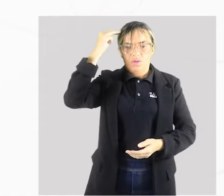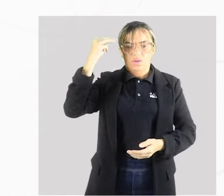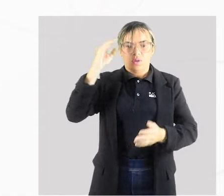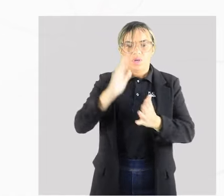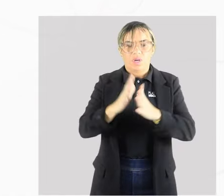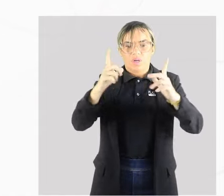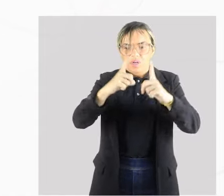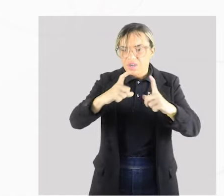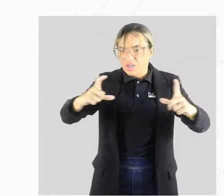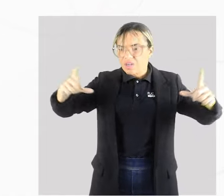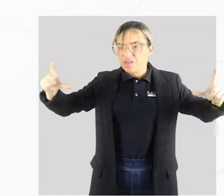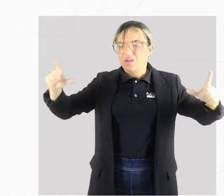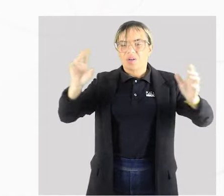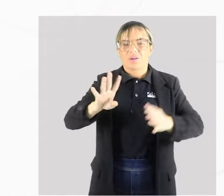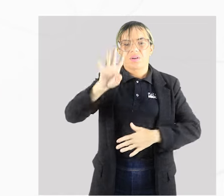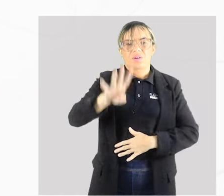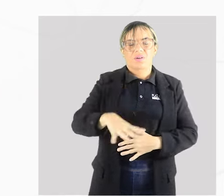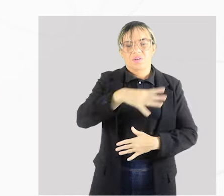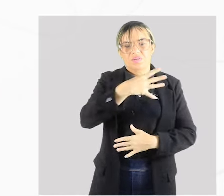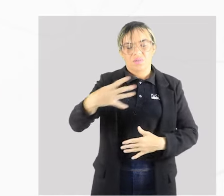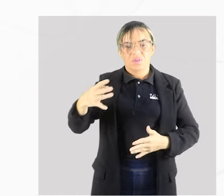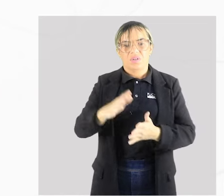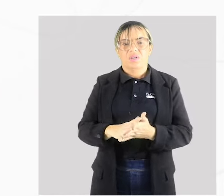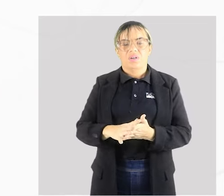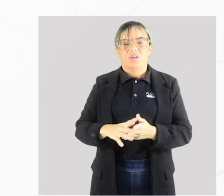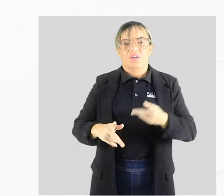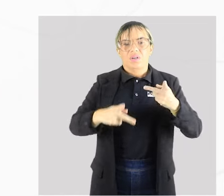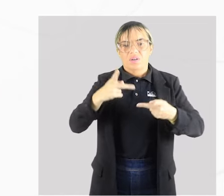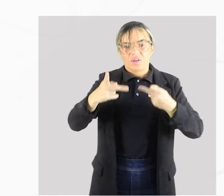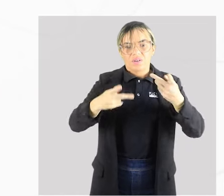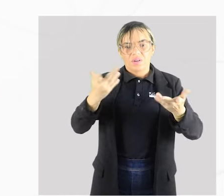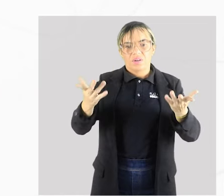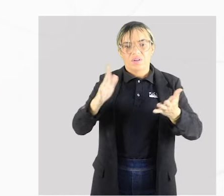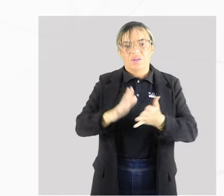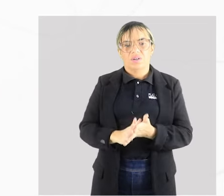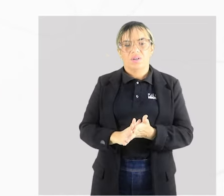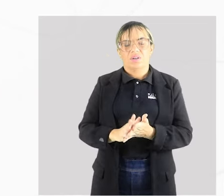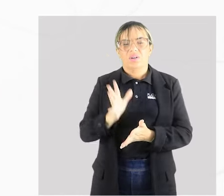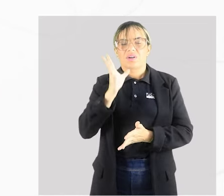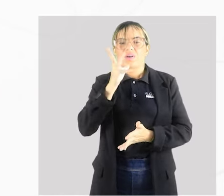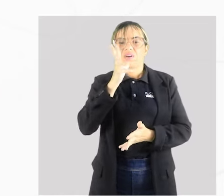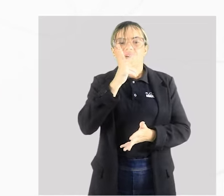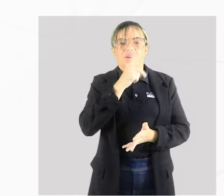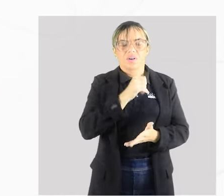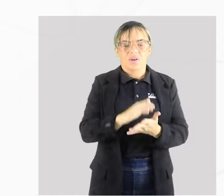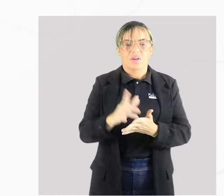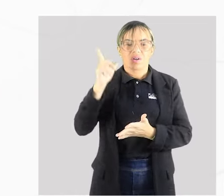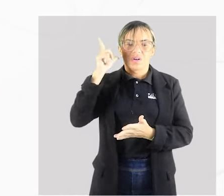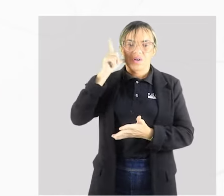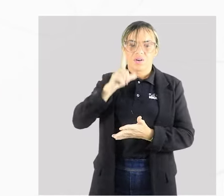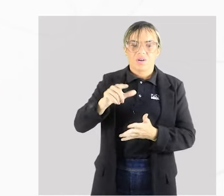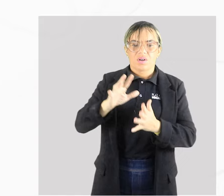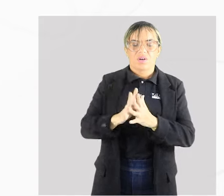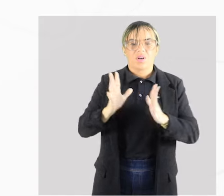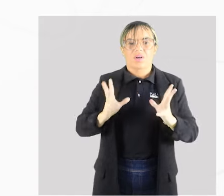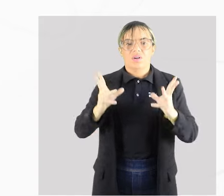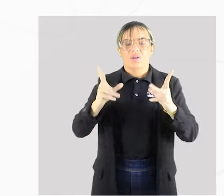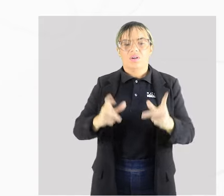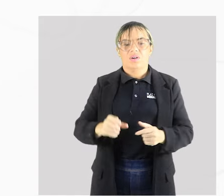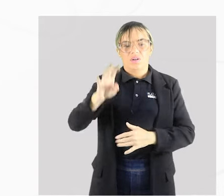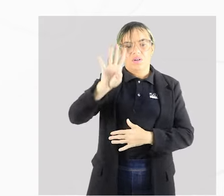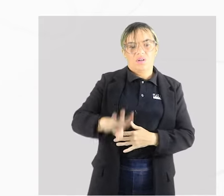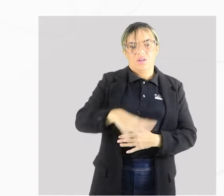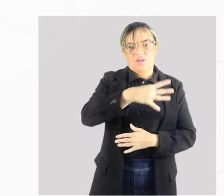muito grande aí pra gente confesso a vocês aí né que eu demorei muito tempo aí a conseguir aprender toda essa tabela